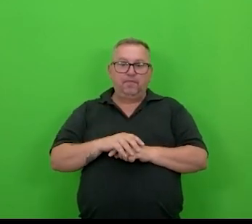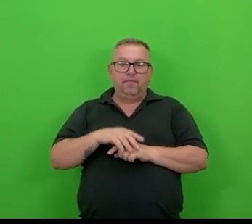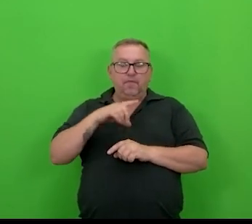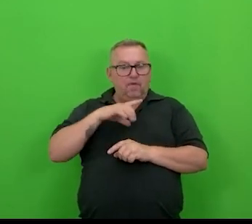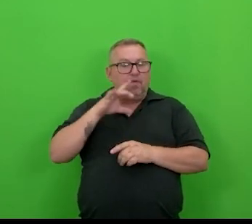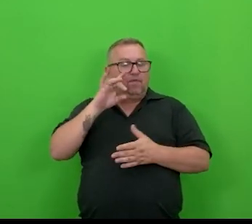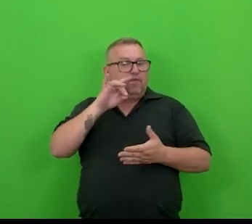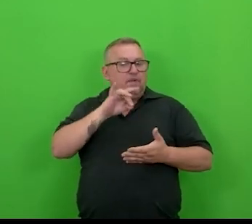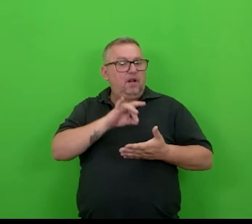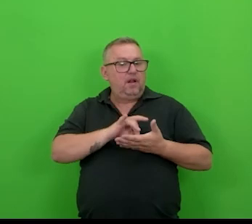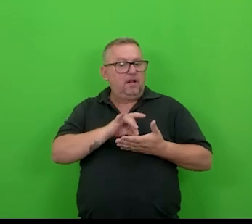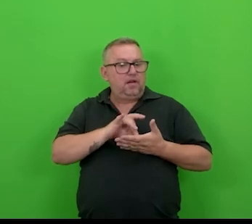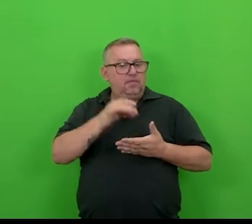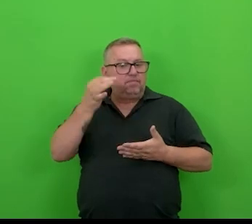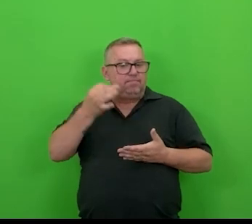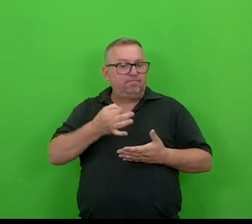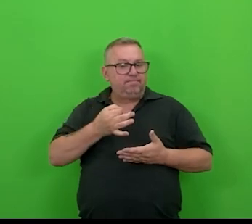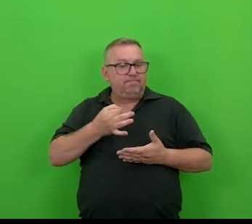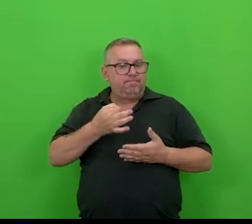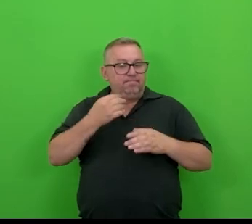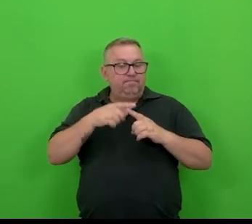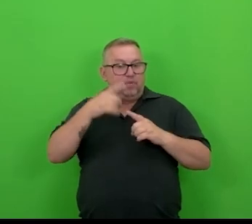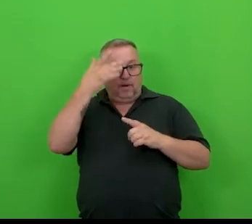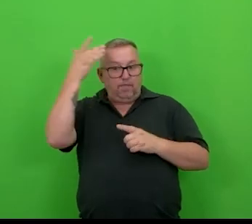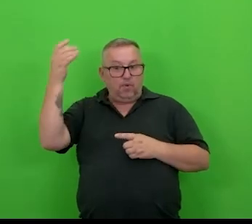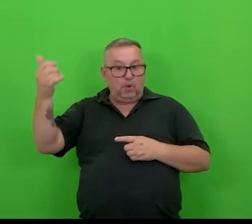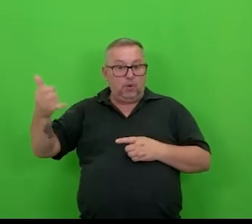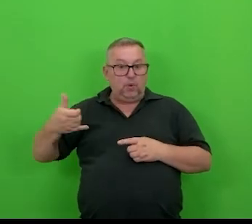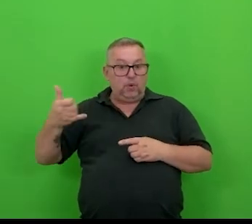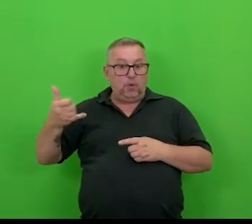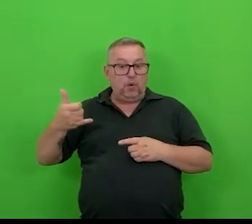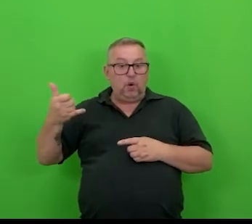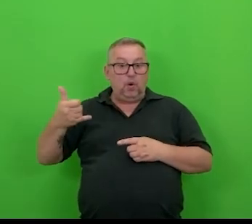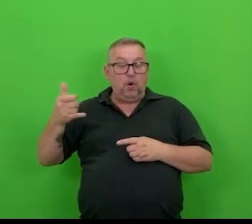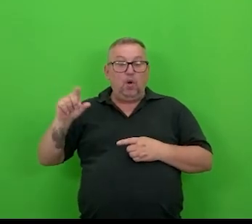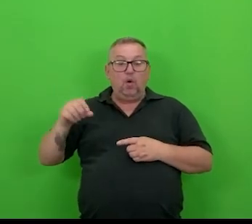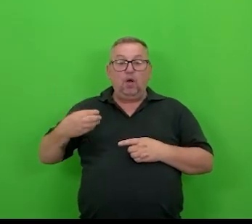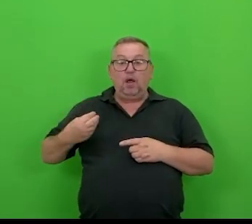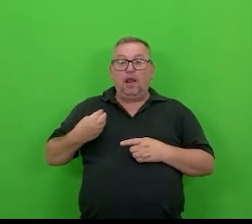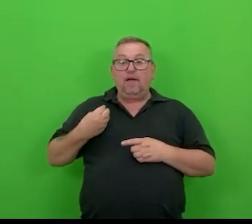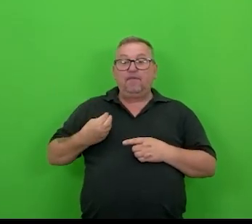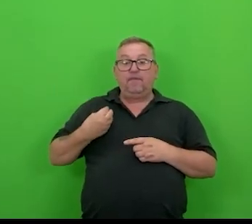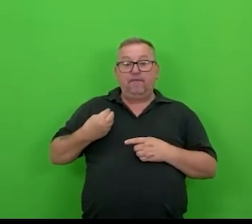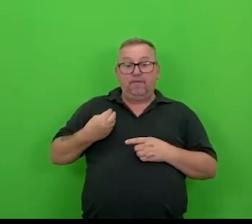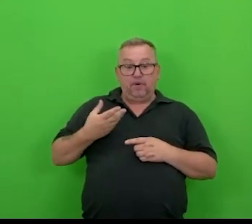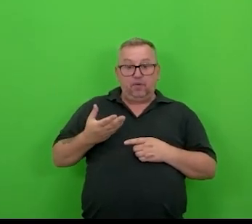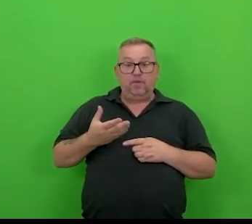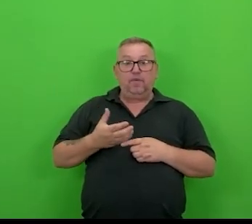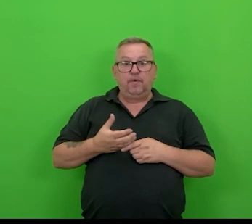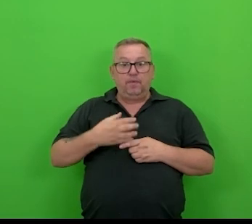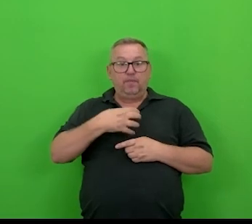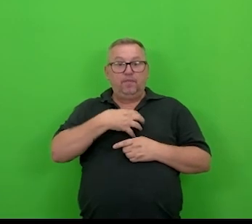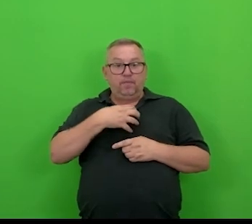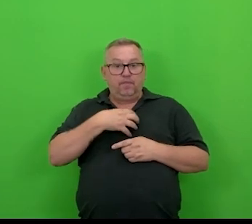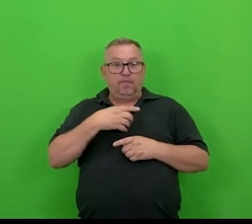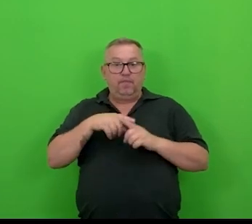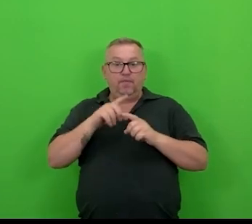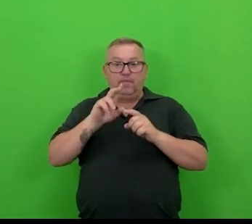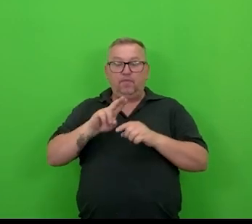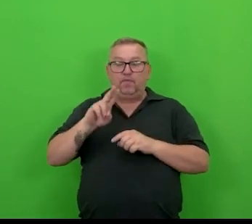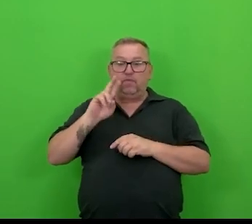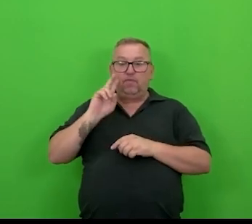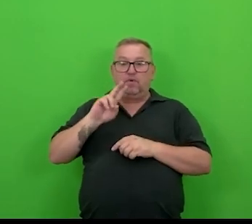fidelidade à realidade, porque tudo que ela está contando, ela viveu aquela situação a partir dos olhos